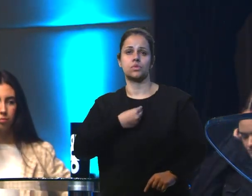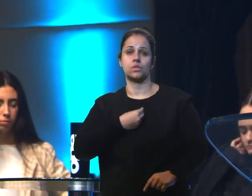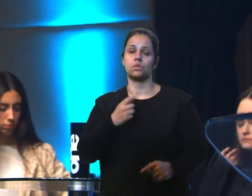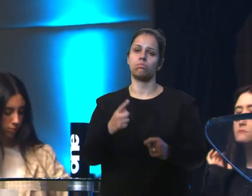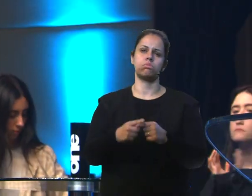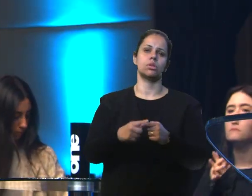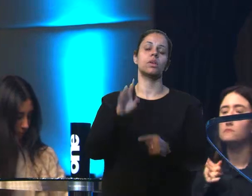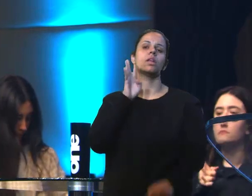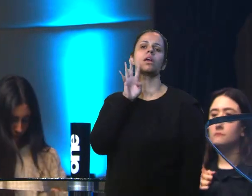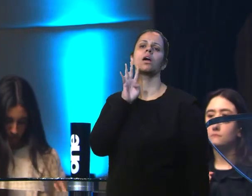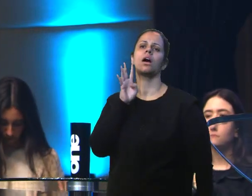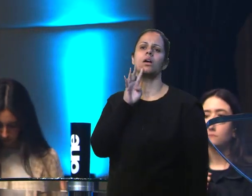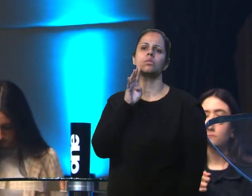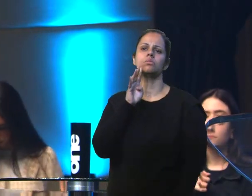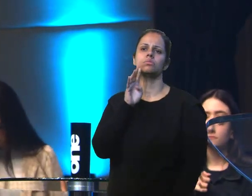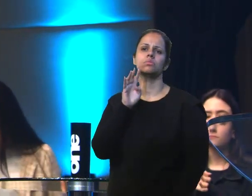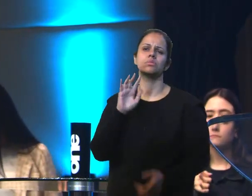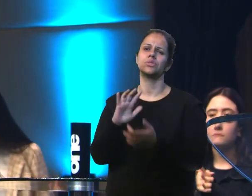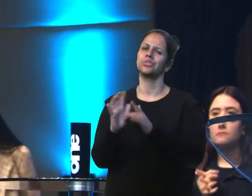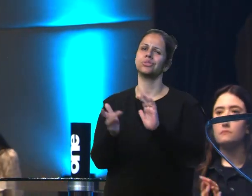Isso é só multidão.